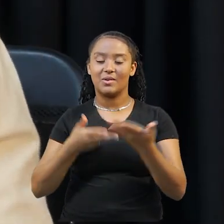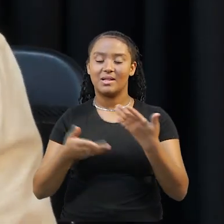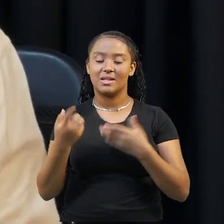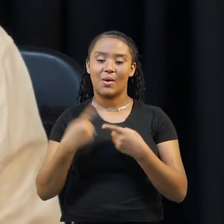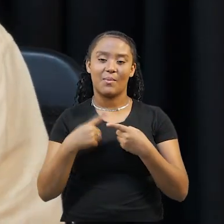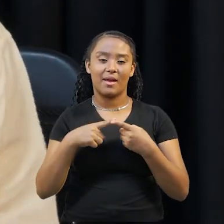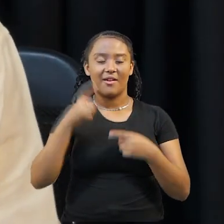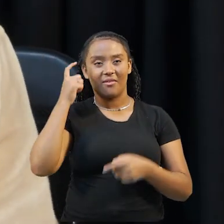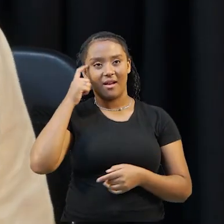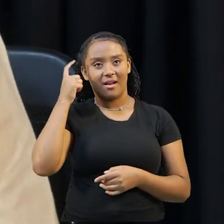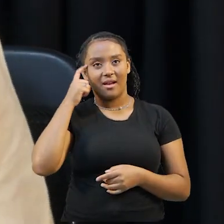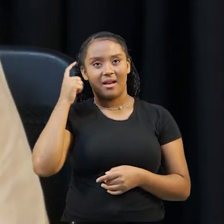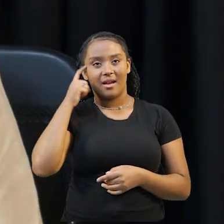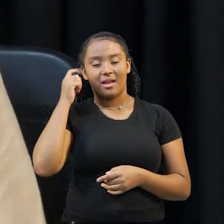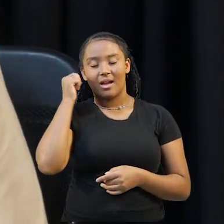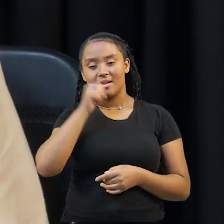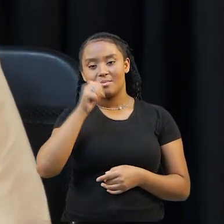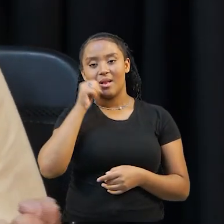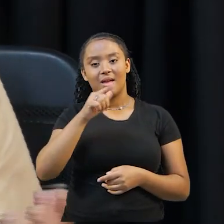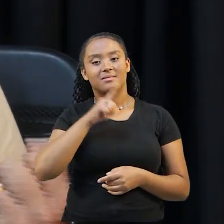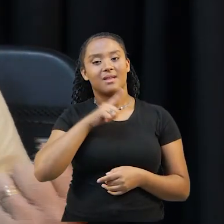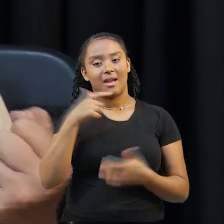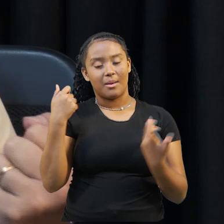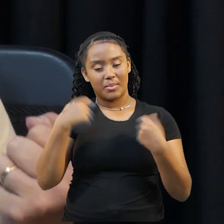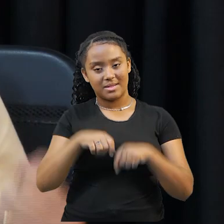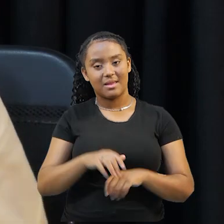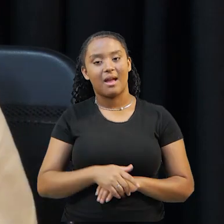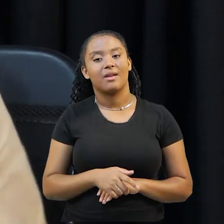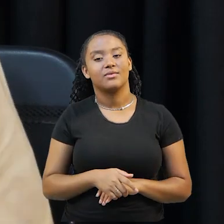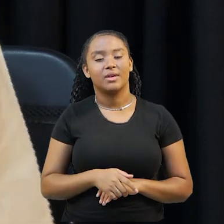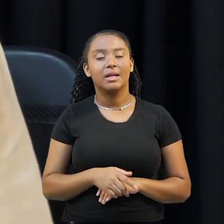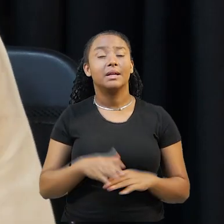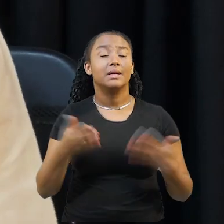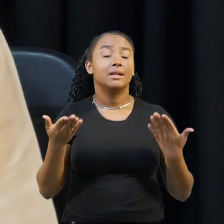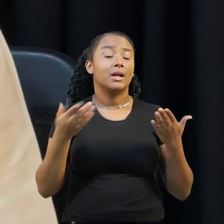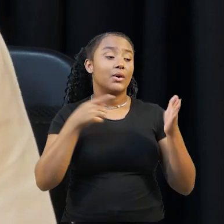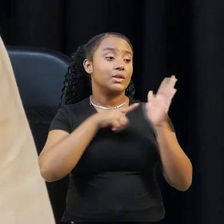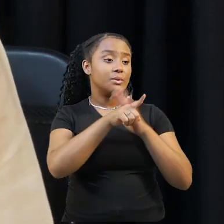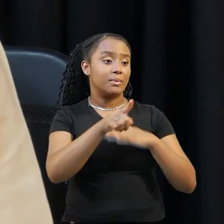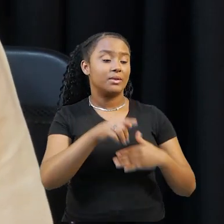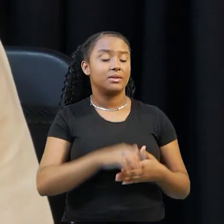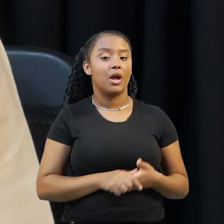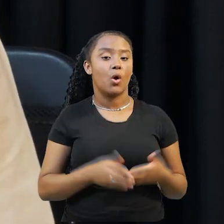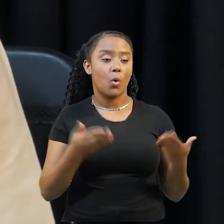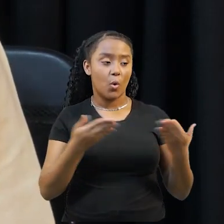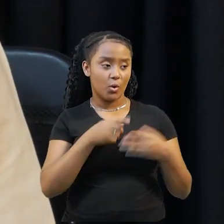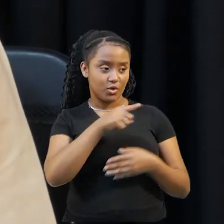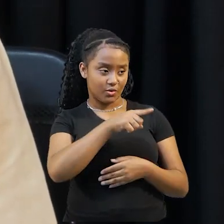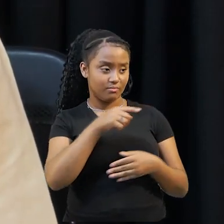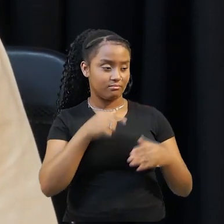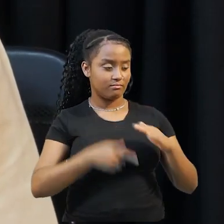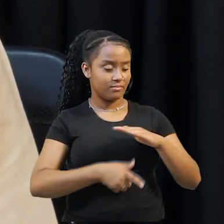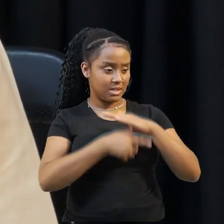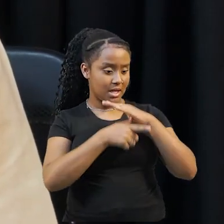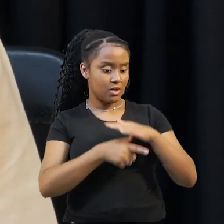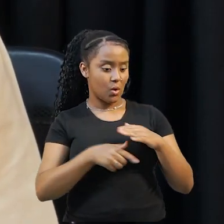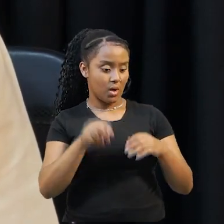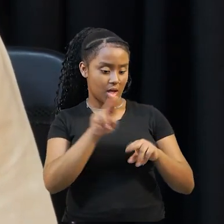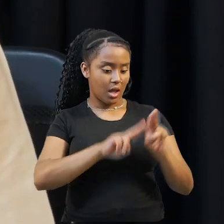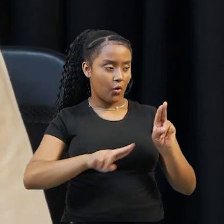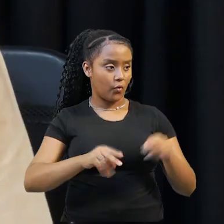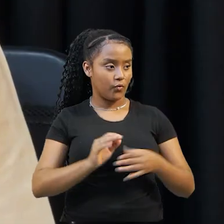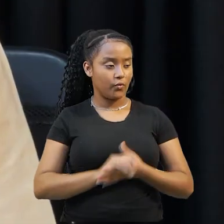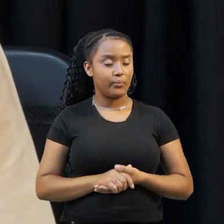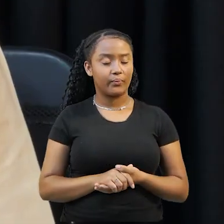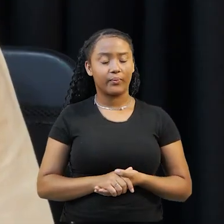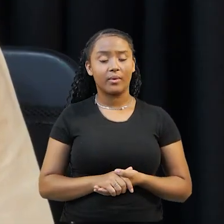de articulação, que eu acho que as mulheres têm muito. Então, eu te perguntaria o seguinte, hoje você é vice-reitora da